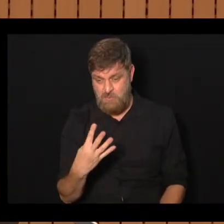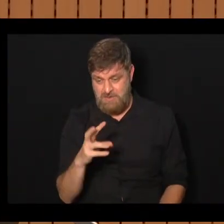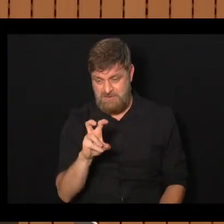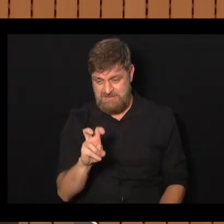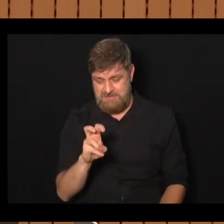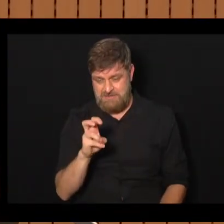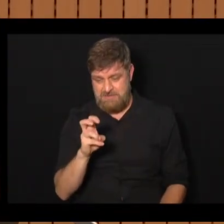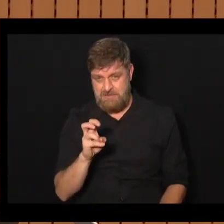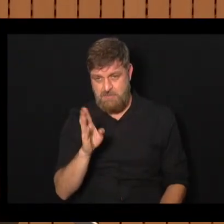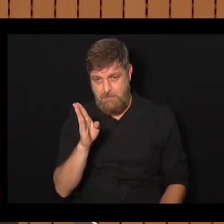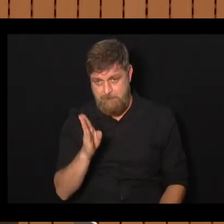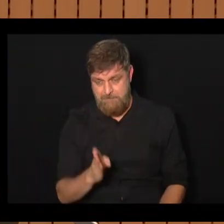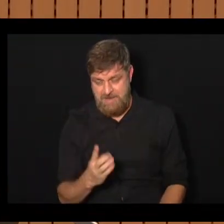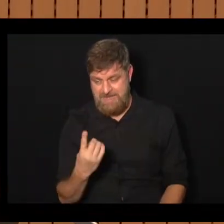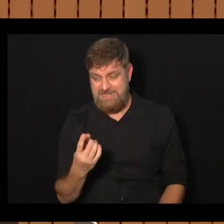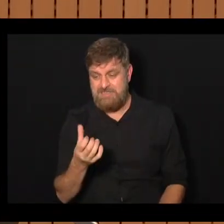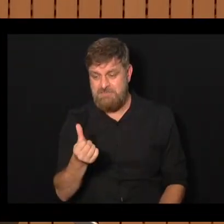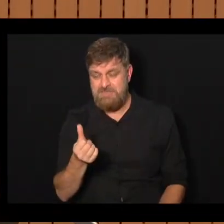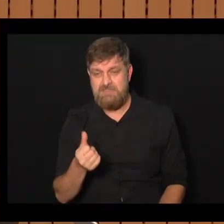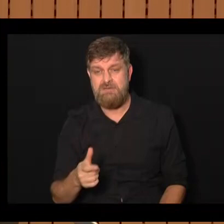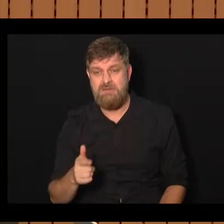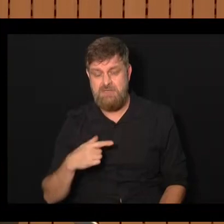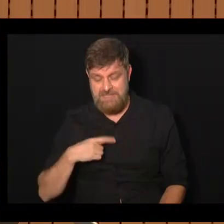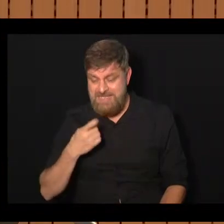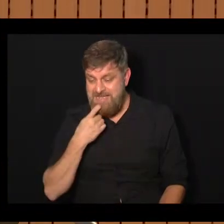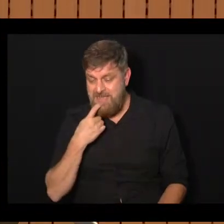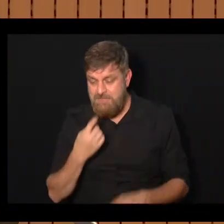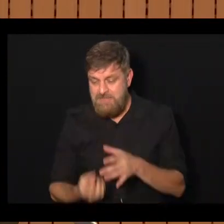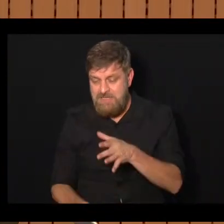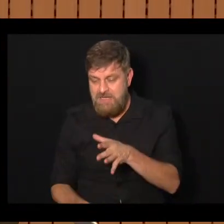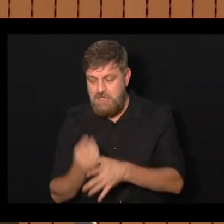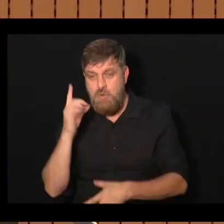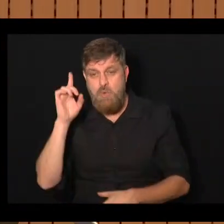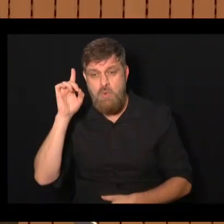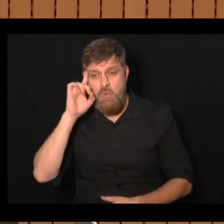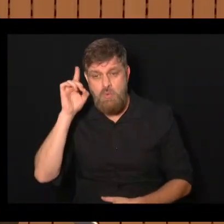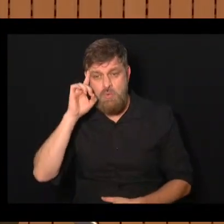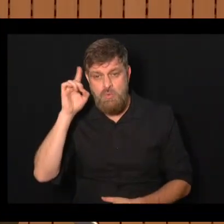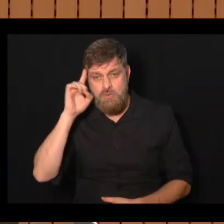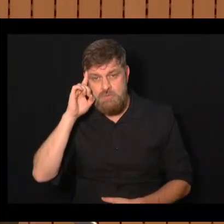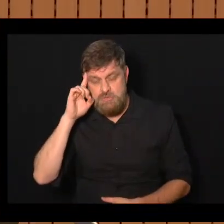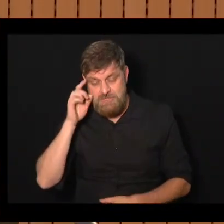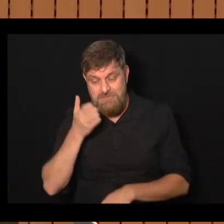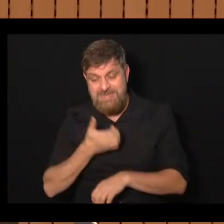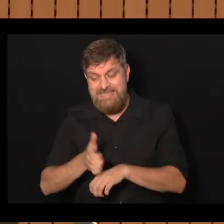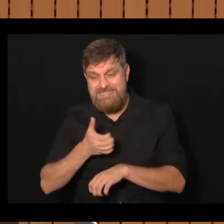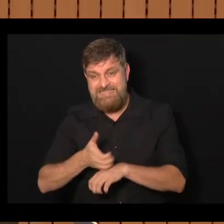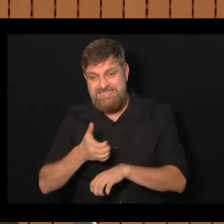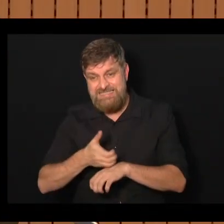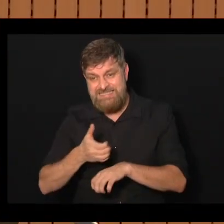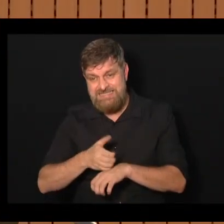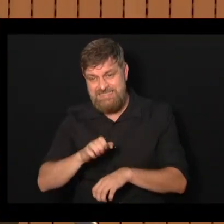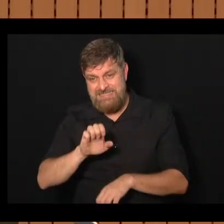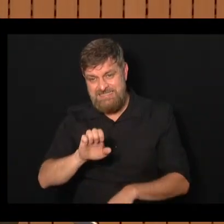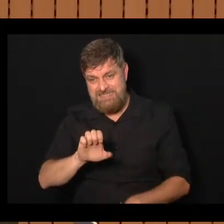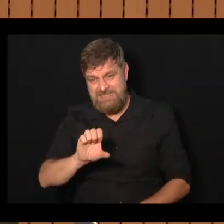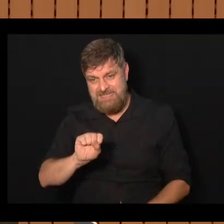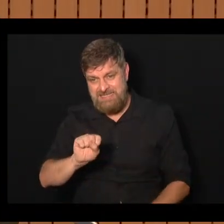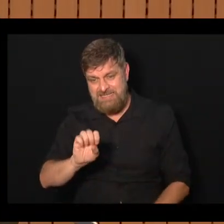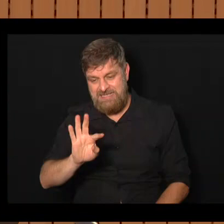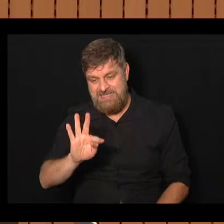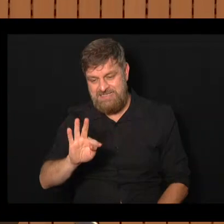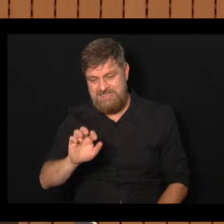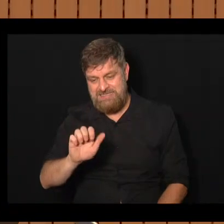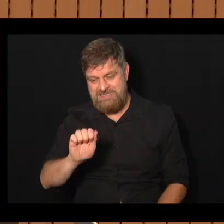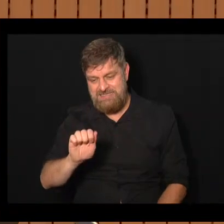15.345 de 2016, que institui aqui em Campinas o Dia Municipal do Estagiário. E desde 2015 temos um